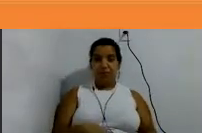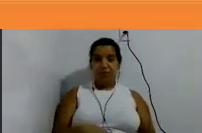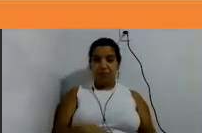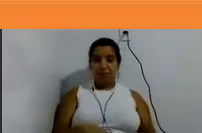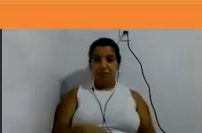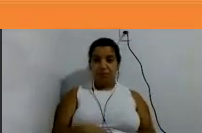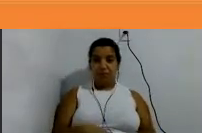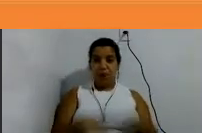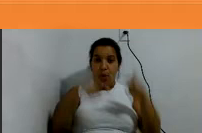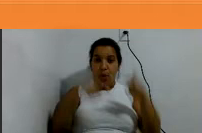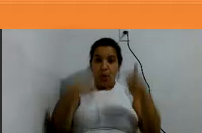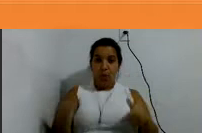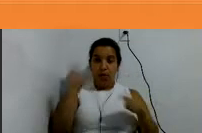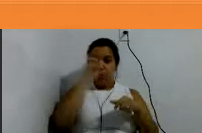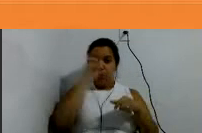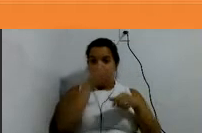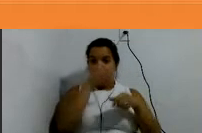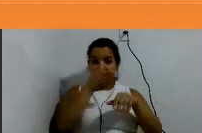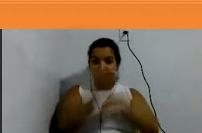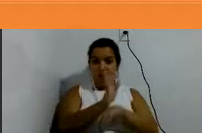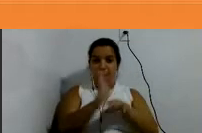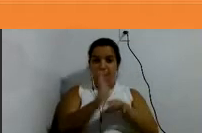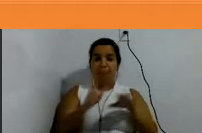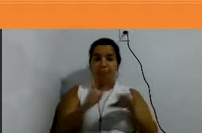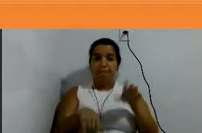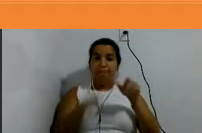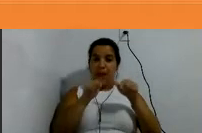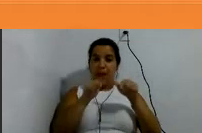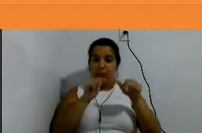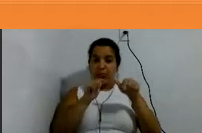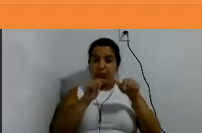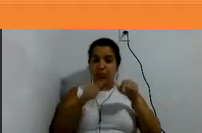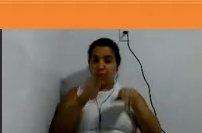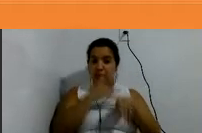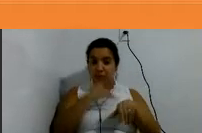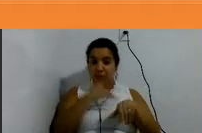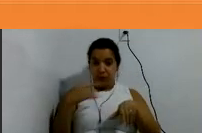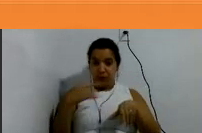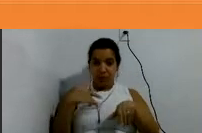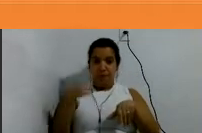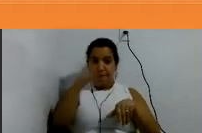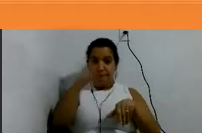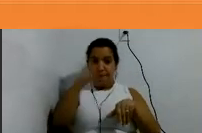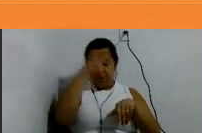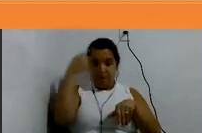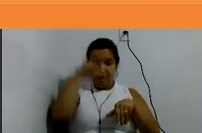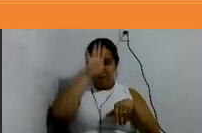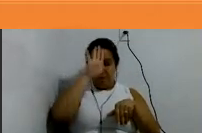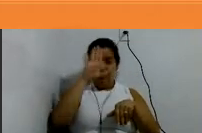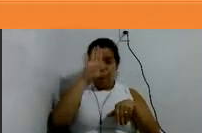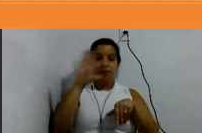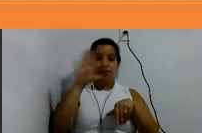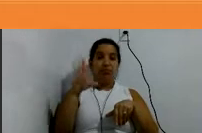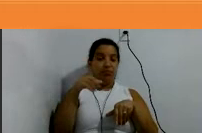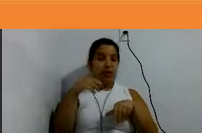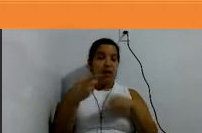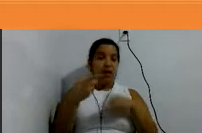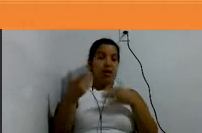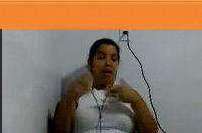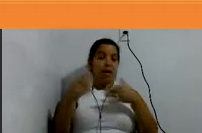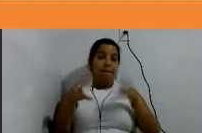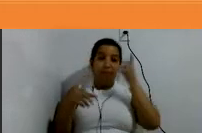que são de difícil acesso ao serviço de saúde, todo indivíduo com febre já é considerado portador de malária. Então, a gente